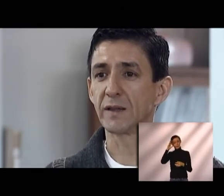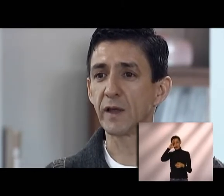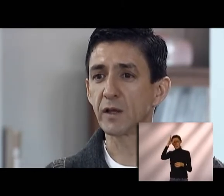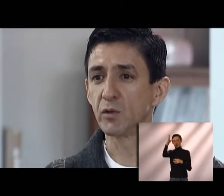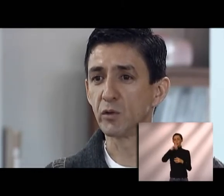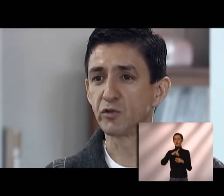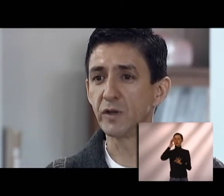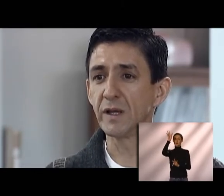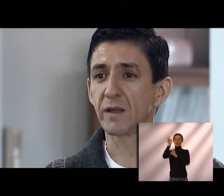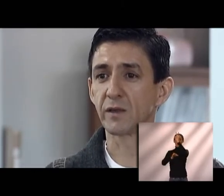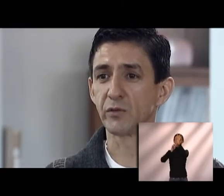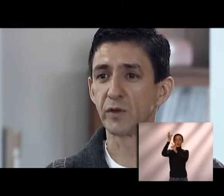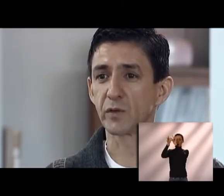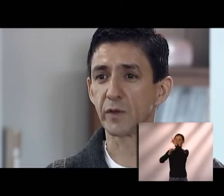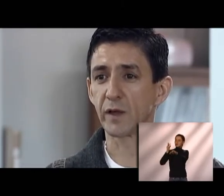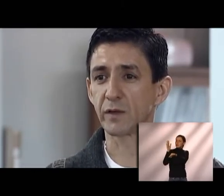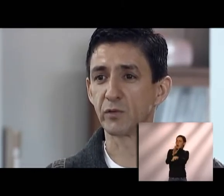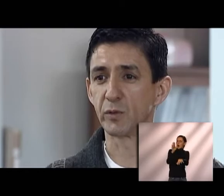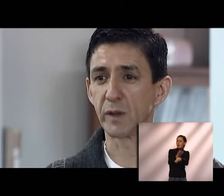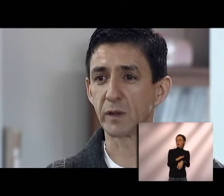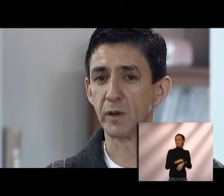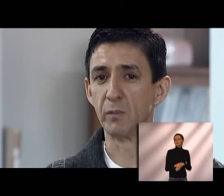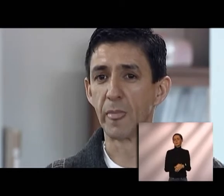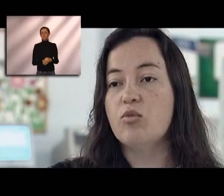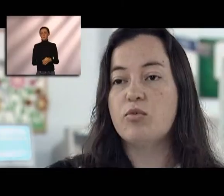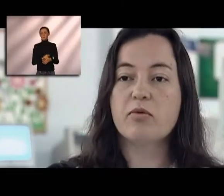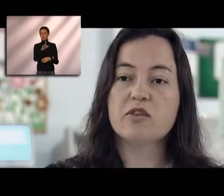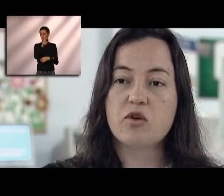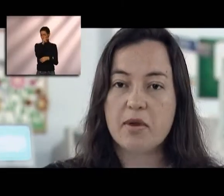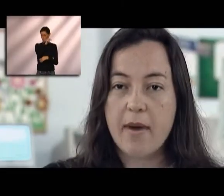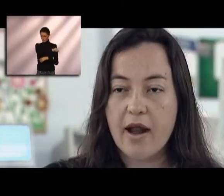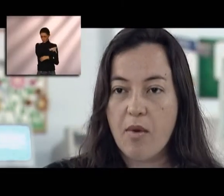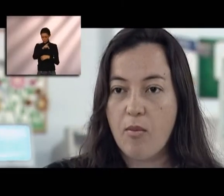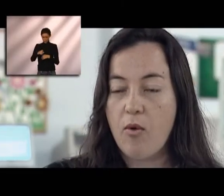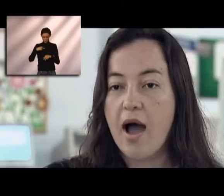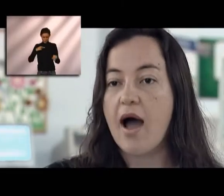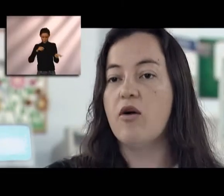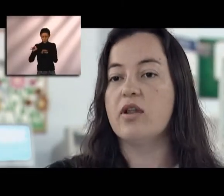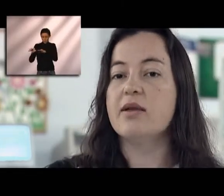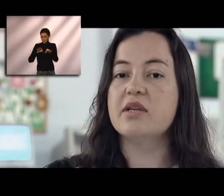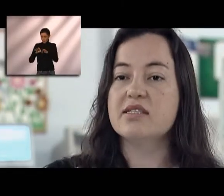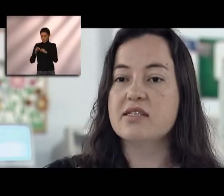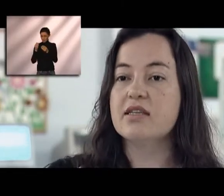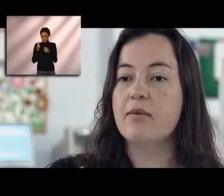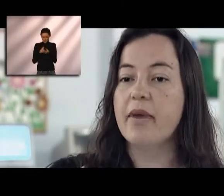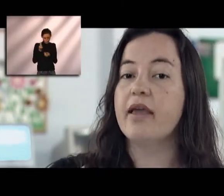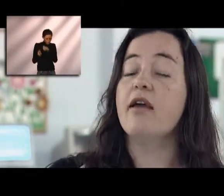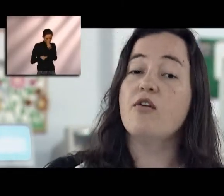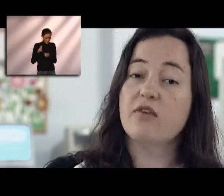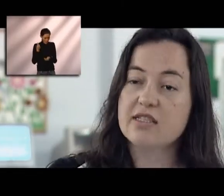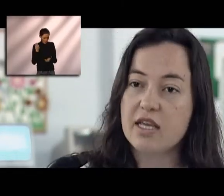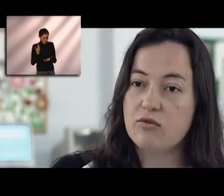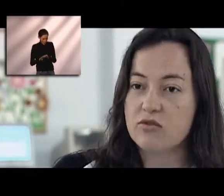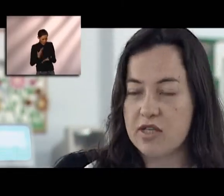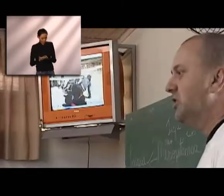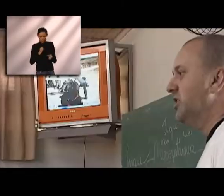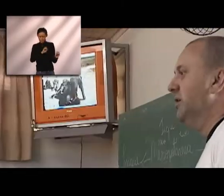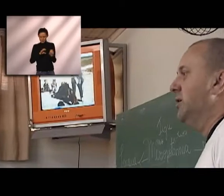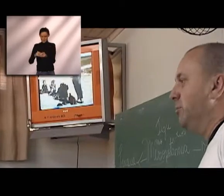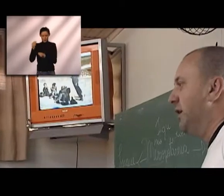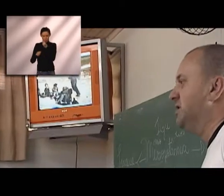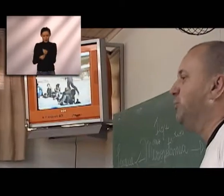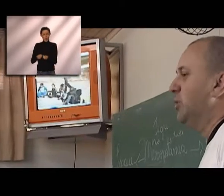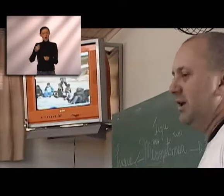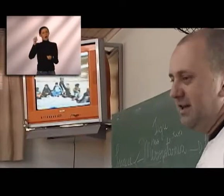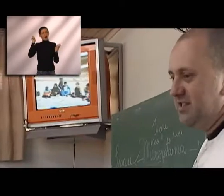que coloca a tecnologia a serviço dessa formação. Então para o professor preparar uma boa aula ele precisa também fazer uso da